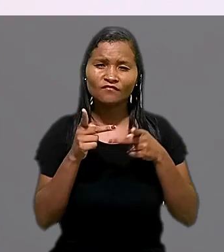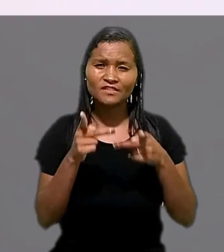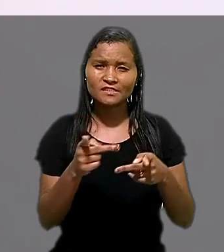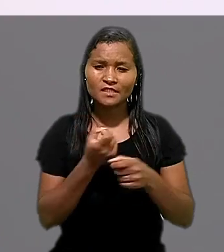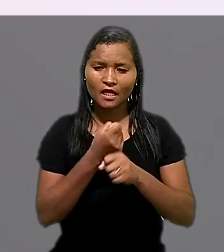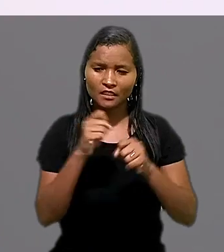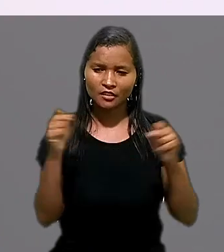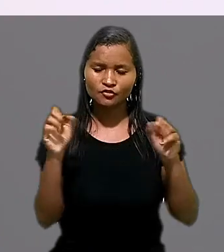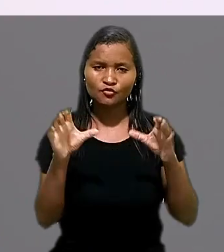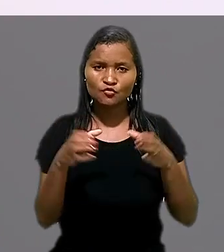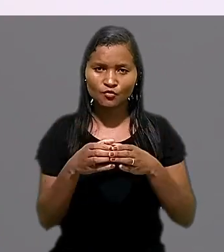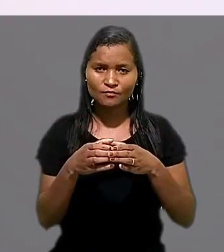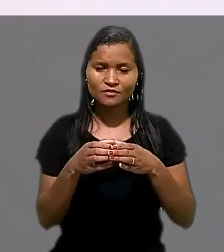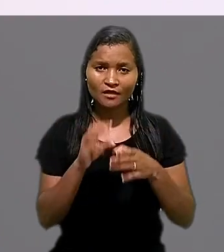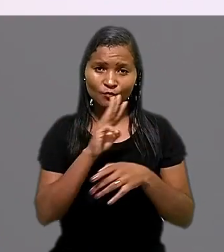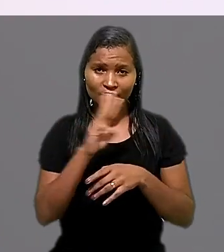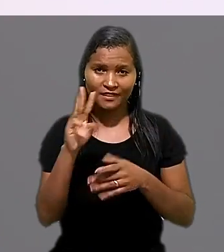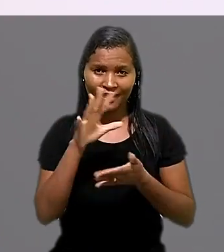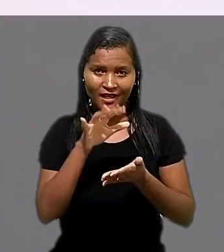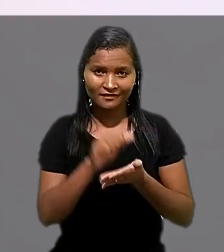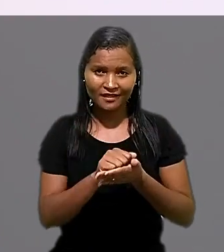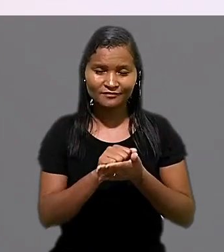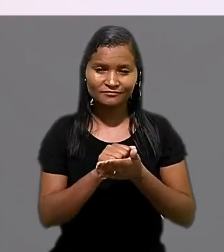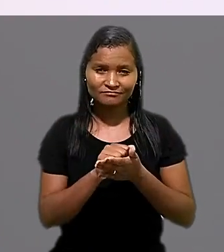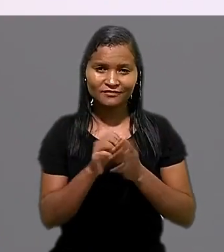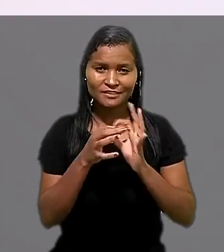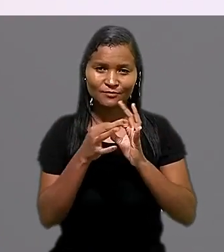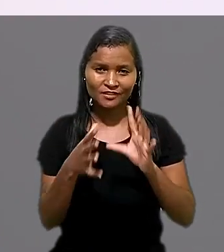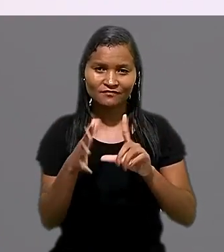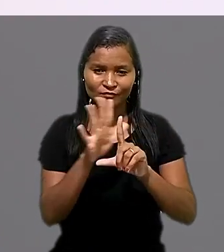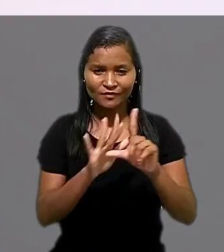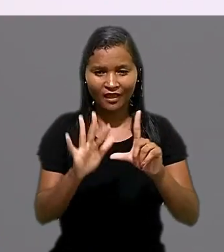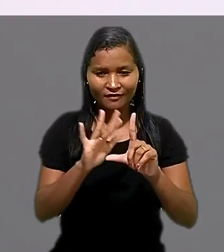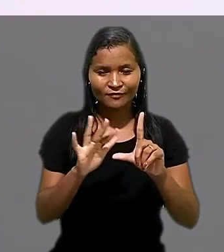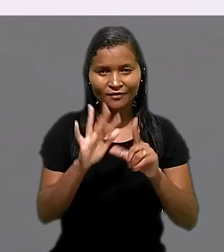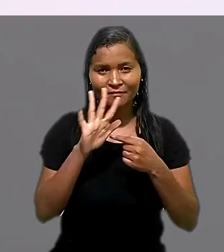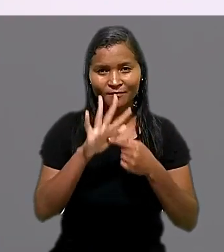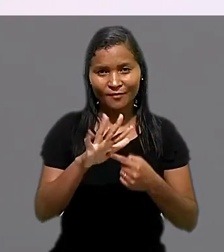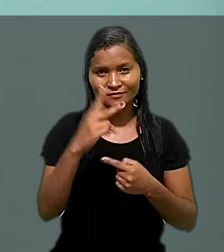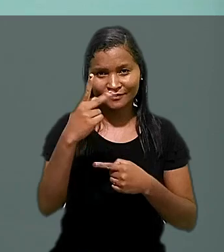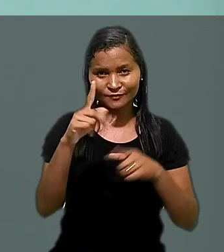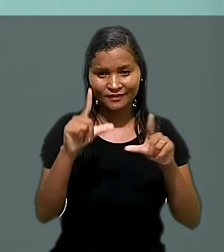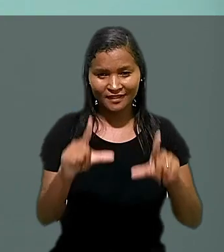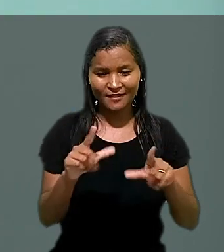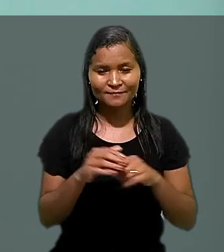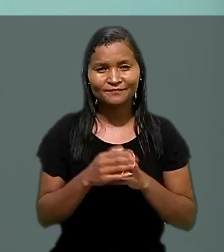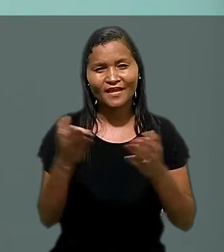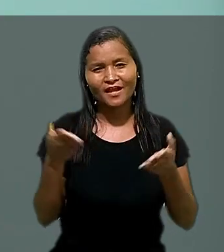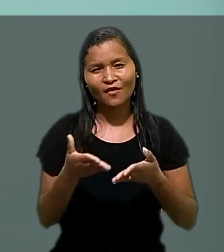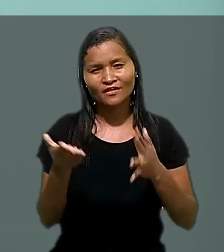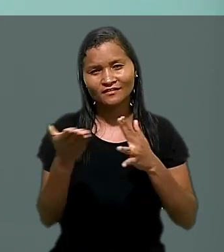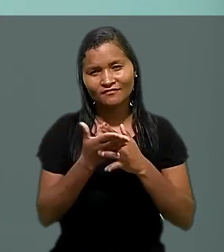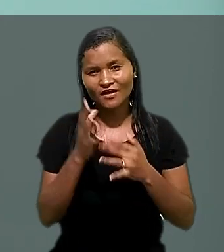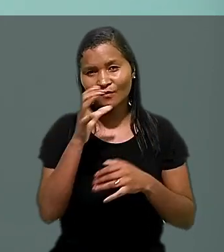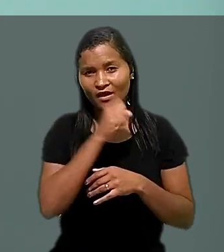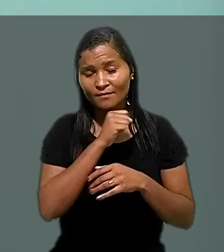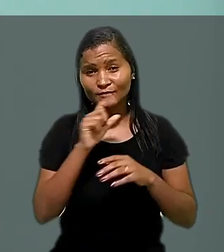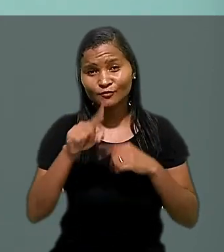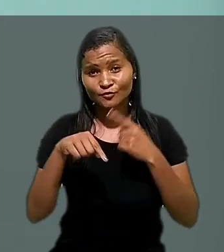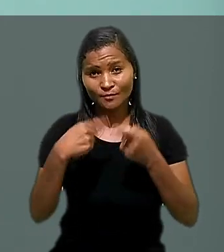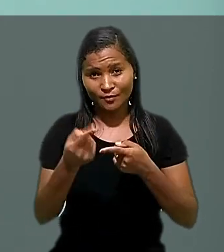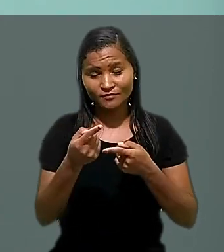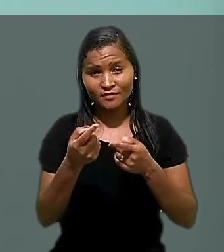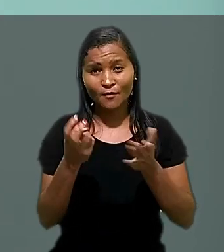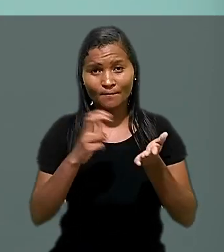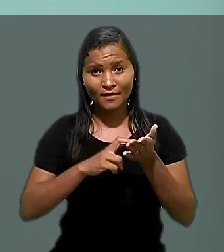envolvem grandes grupos. O link para cadastro está disponível no QR Code que aparece aí na sua tela. Vamos fazer uma pausa rápida e no próximo